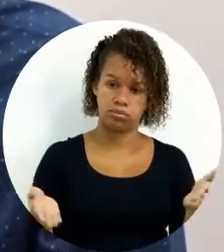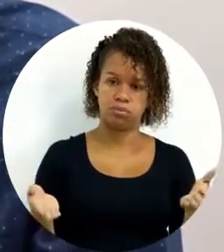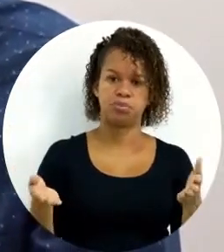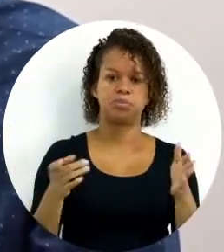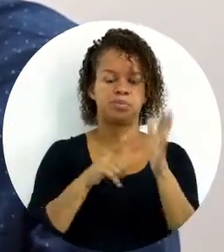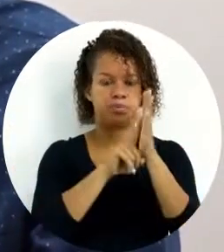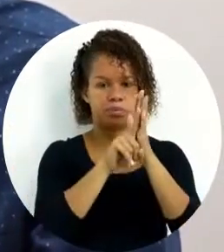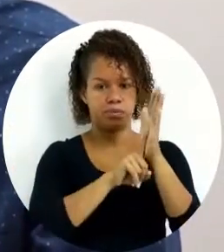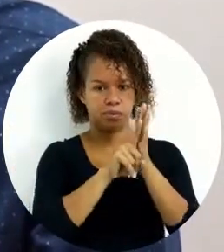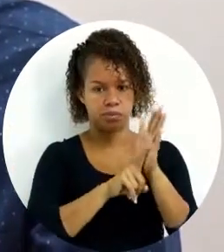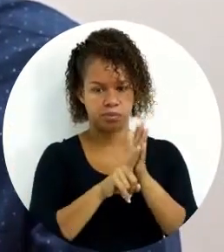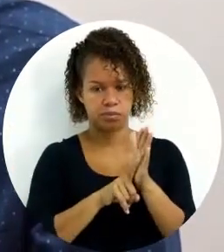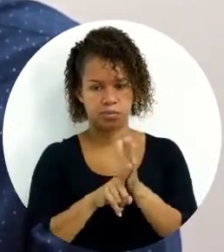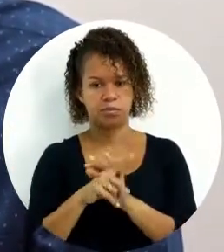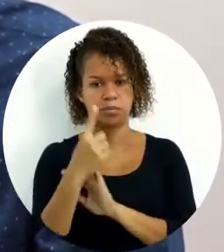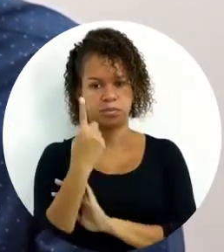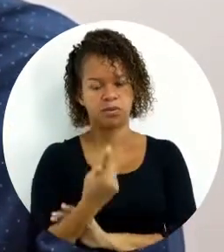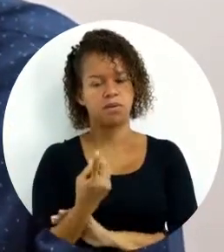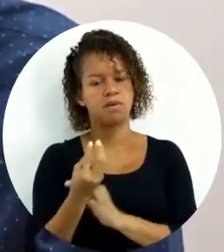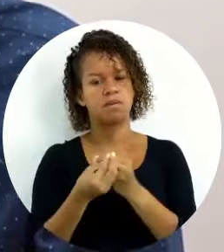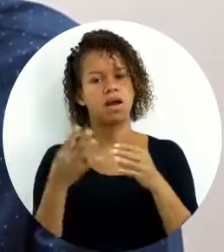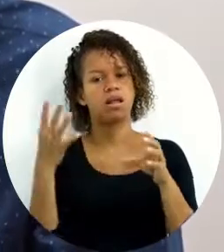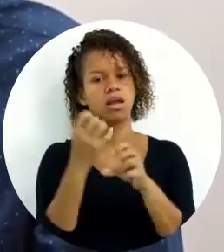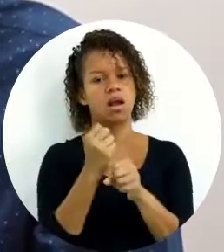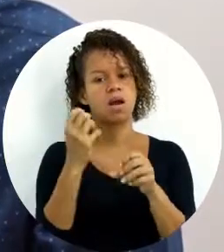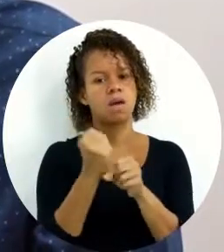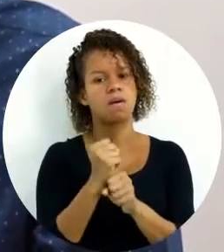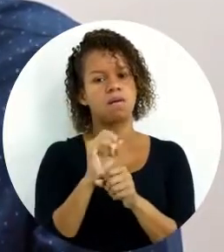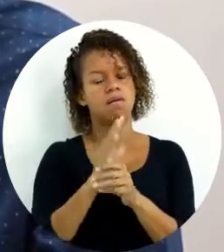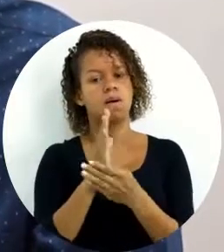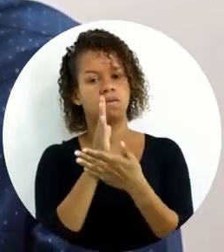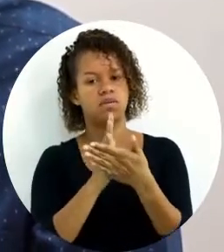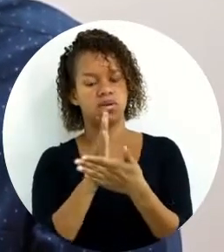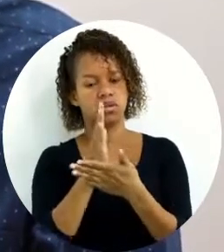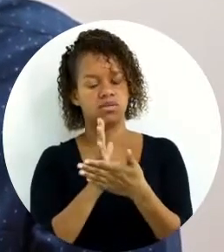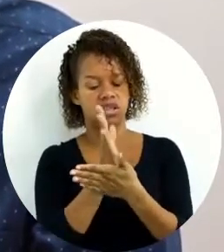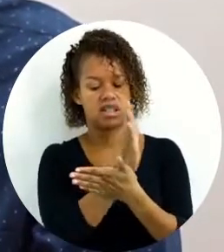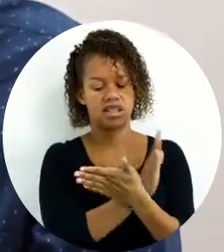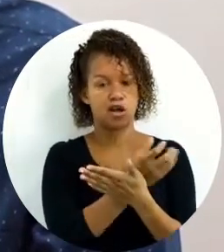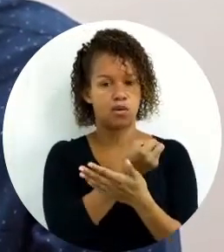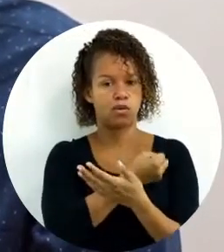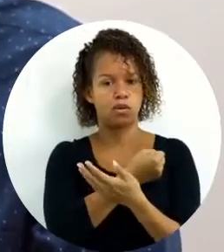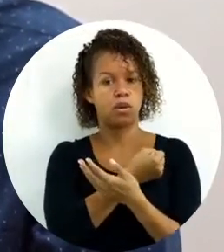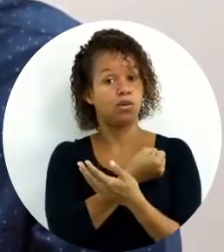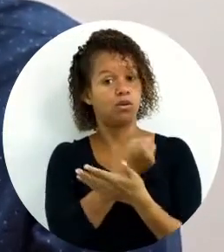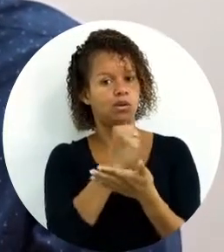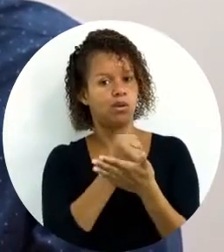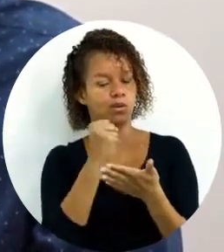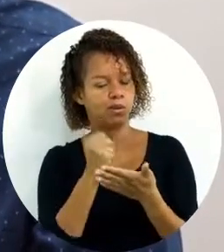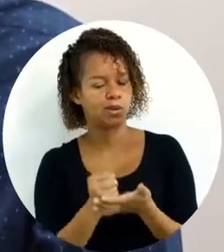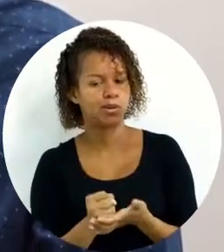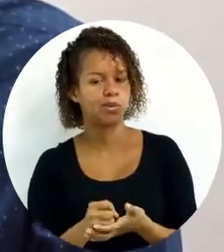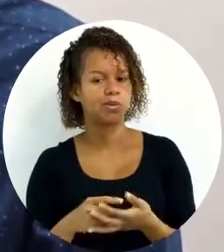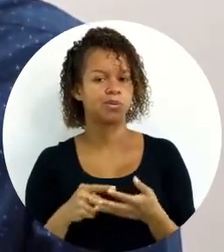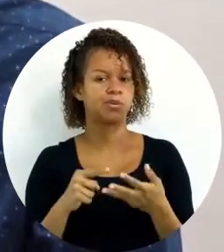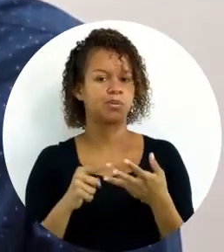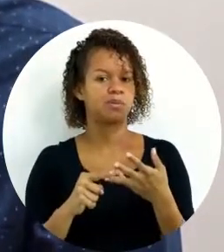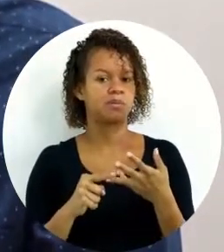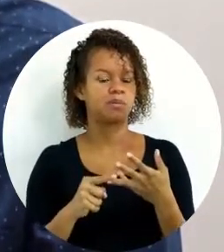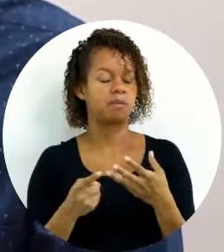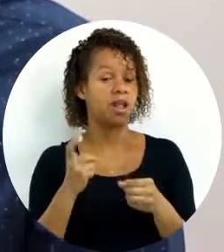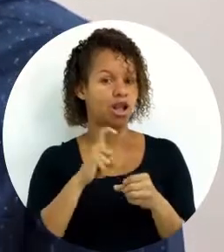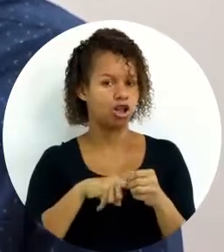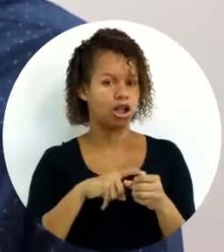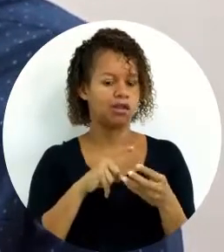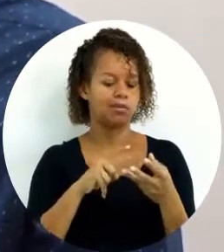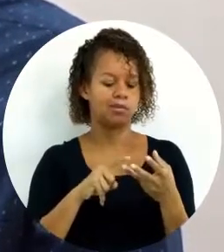pelos pesquisadores uma forma de cálculo. Então, é feita a divisão entre o número de documentos relevantes